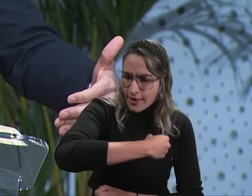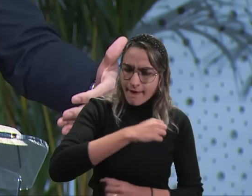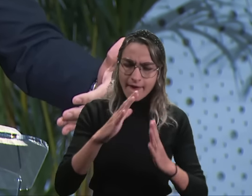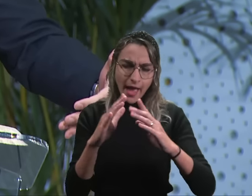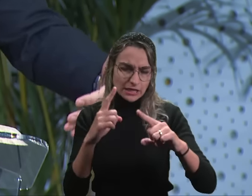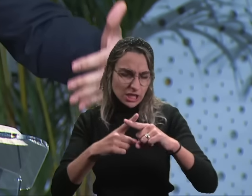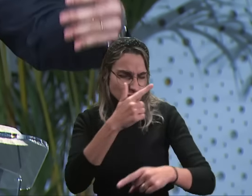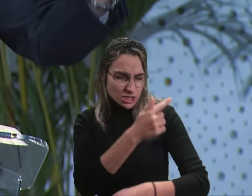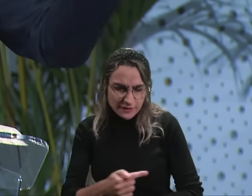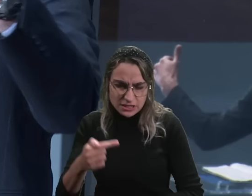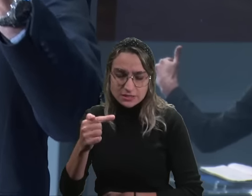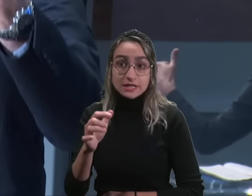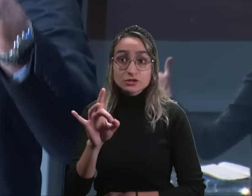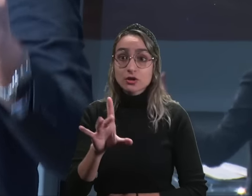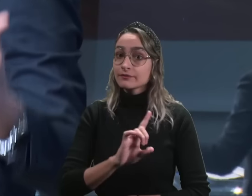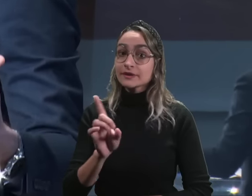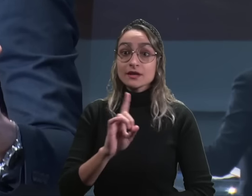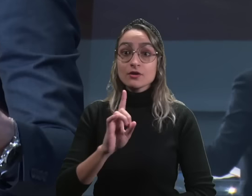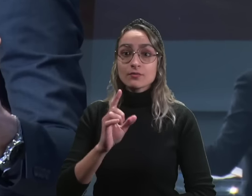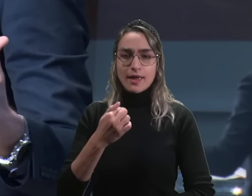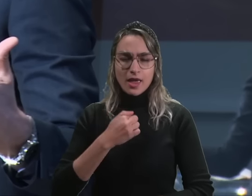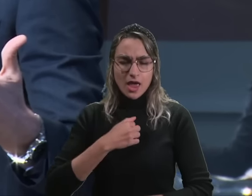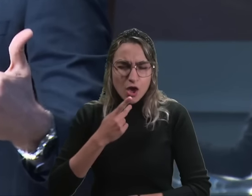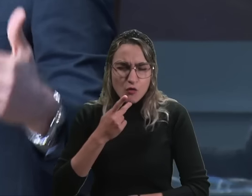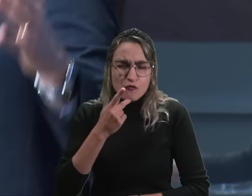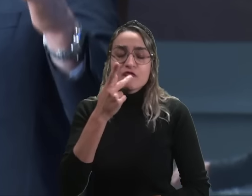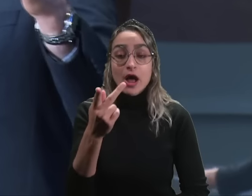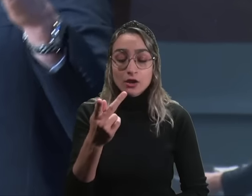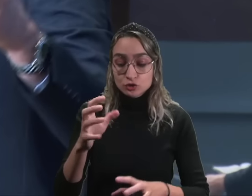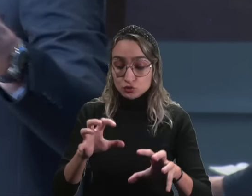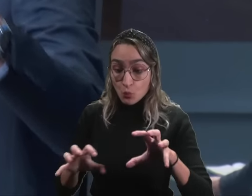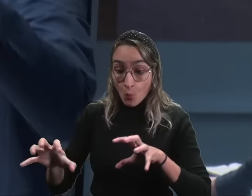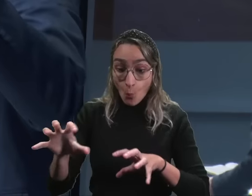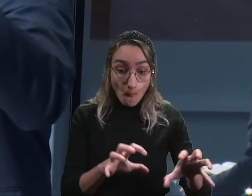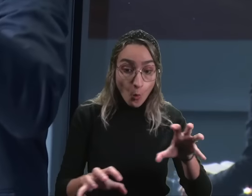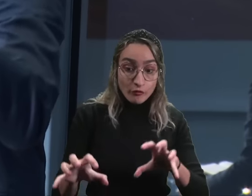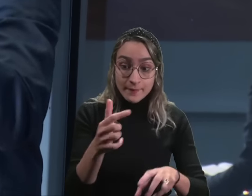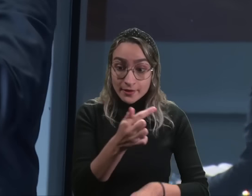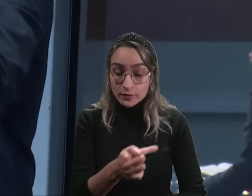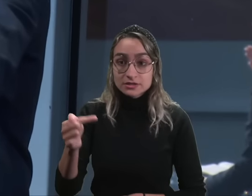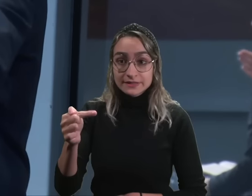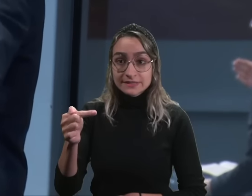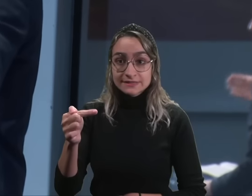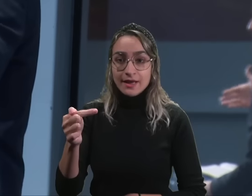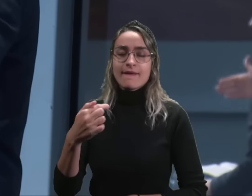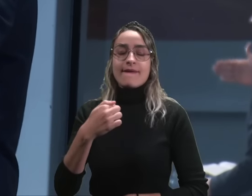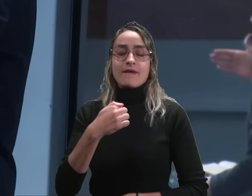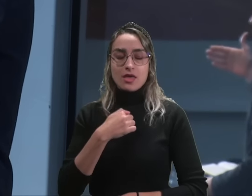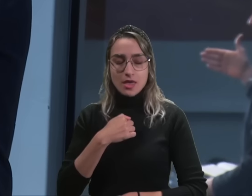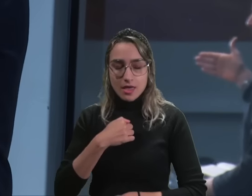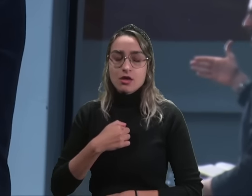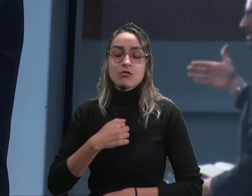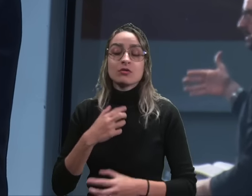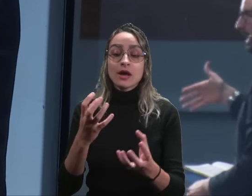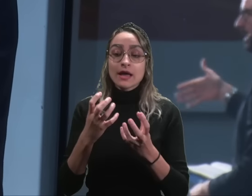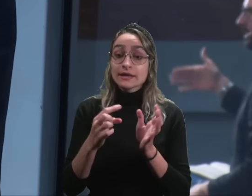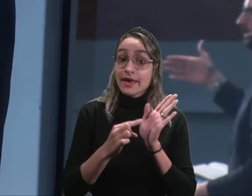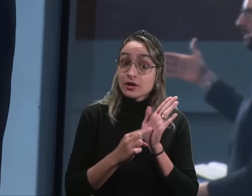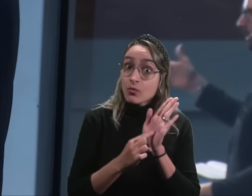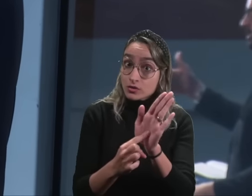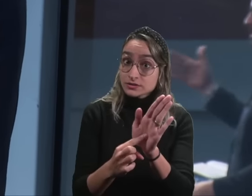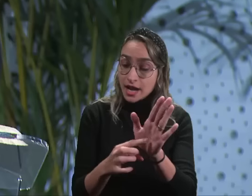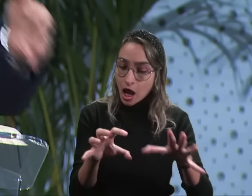e senão quando falo de um movimento Adventista refiro ao movimento que aconteceu nessa